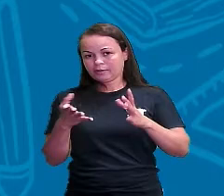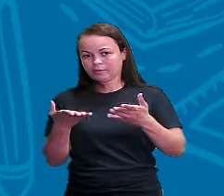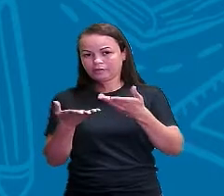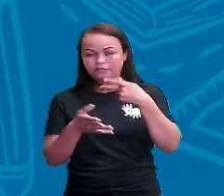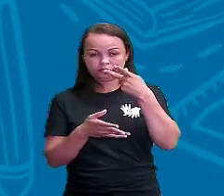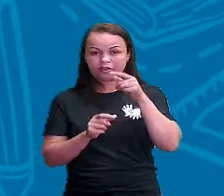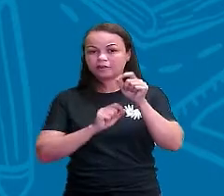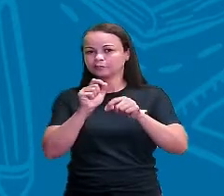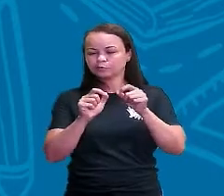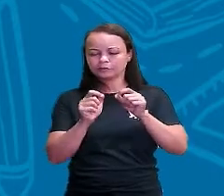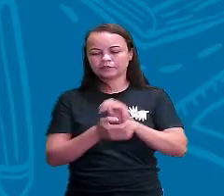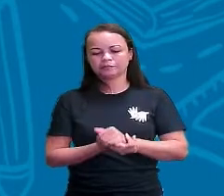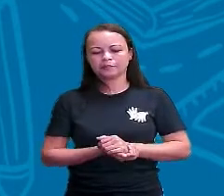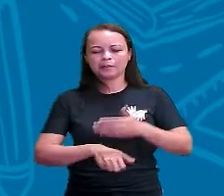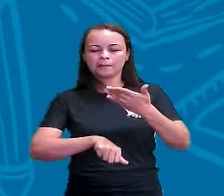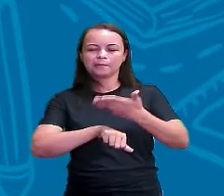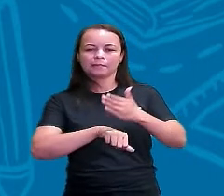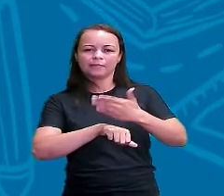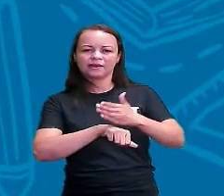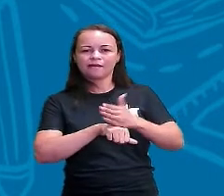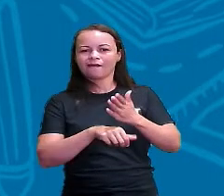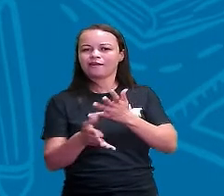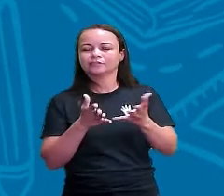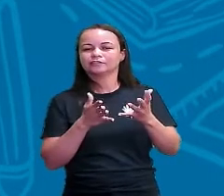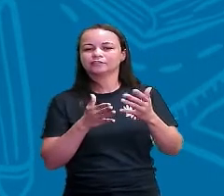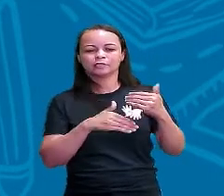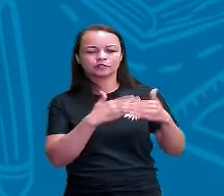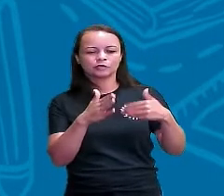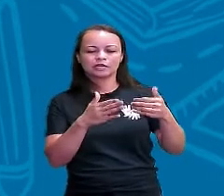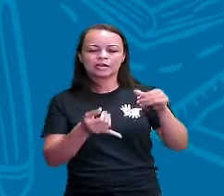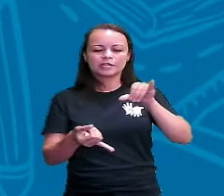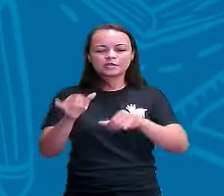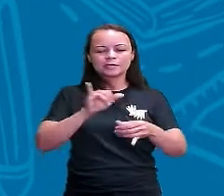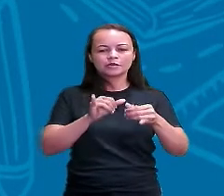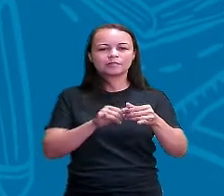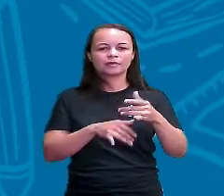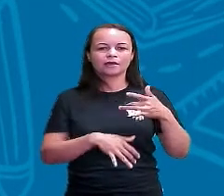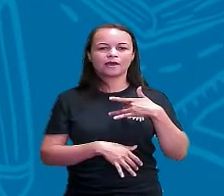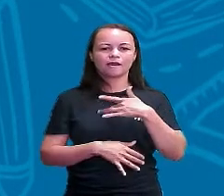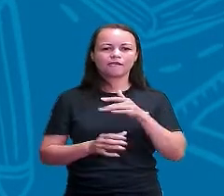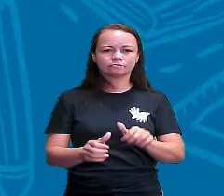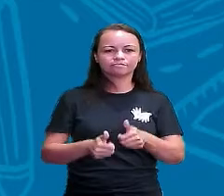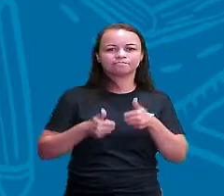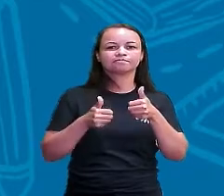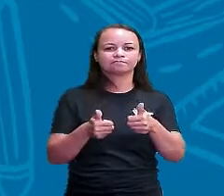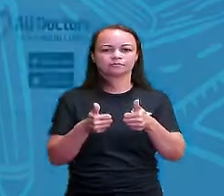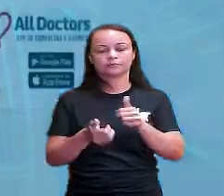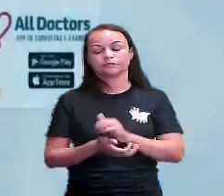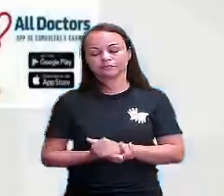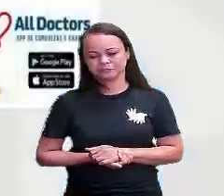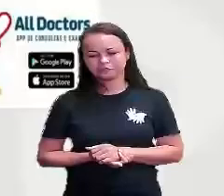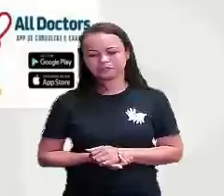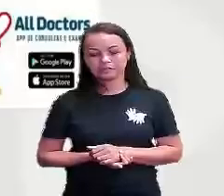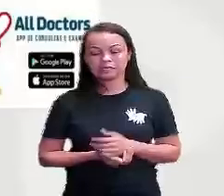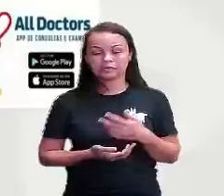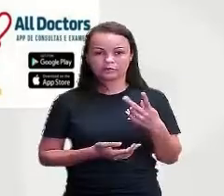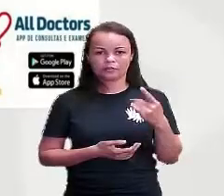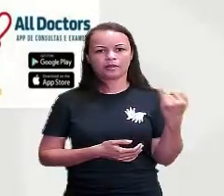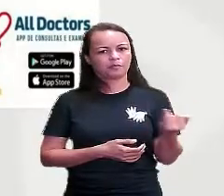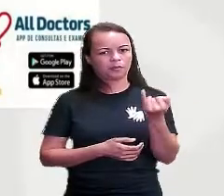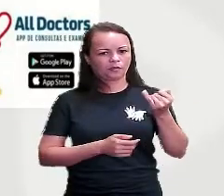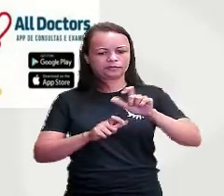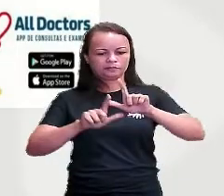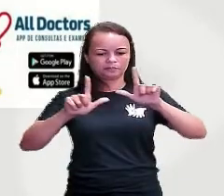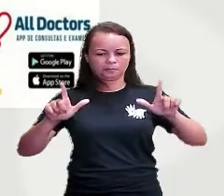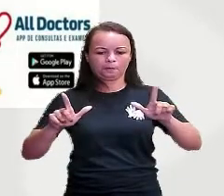quê? Práticas saudáveis produzem química saudável. Abre essa imagem aí, por favor, produção, porque é importante, é